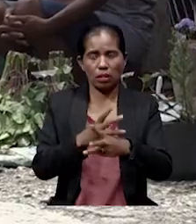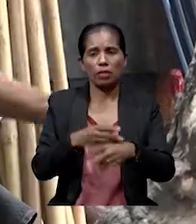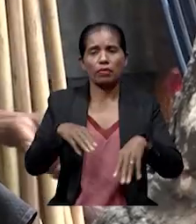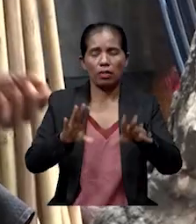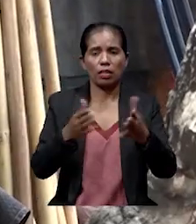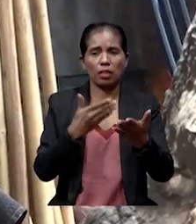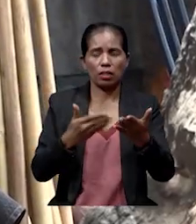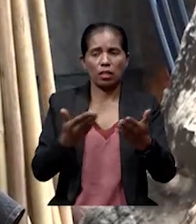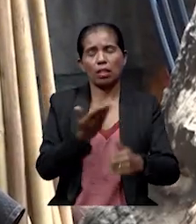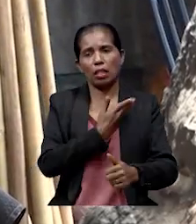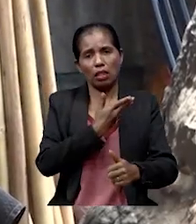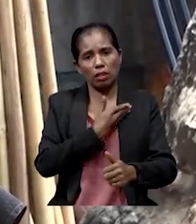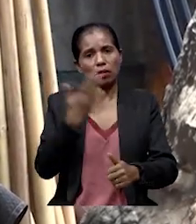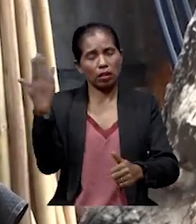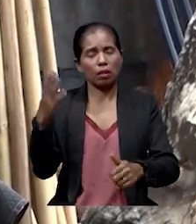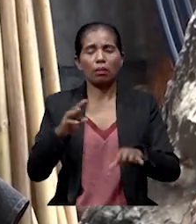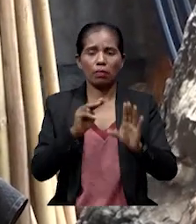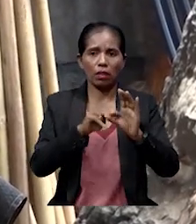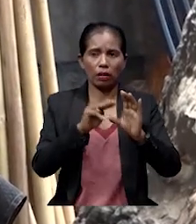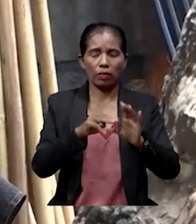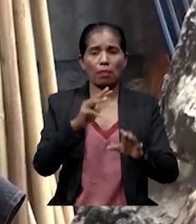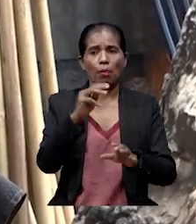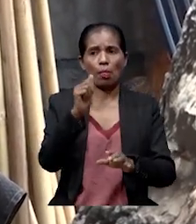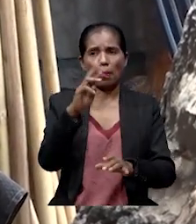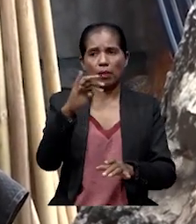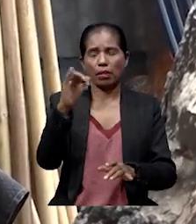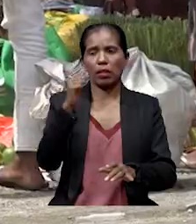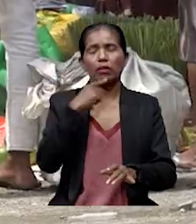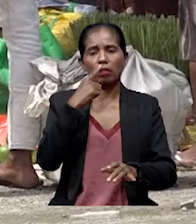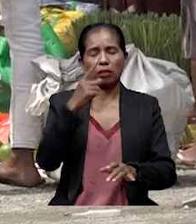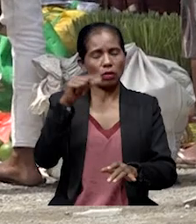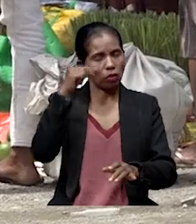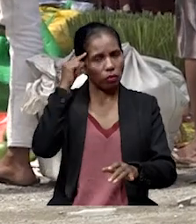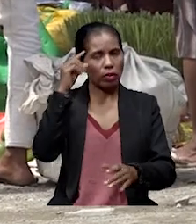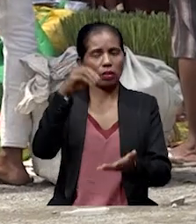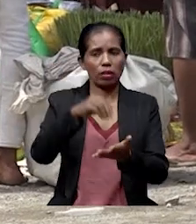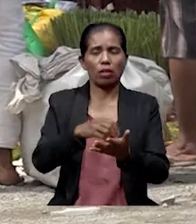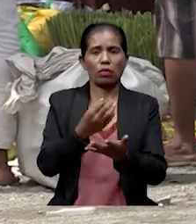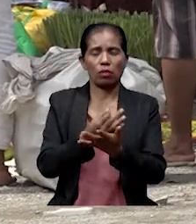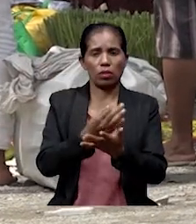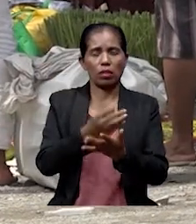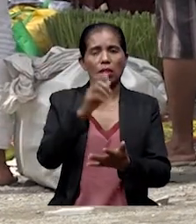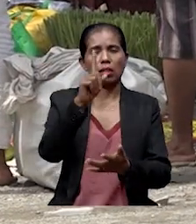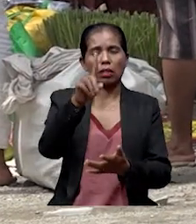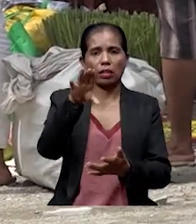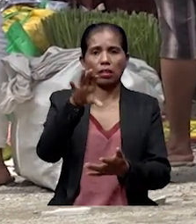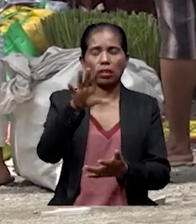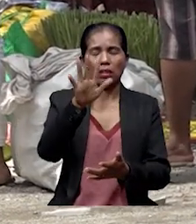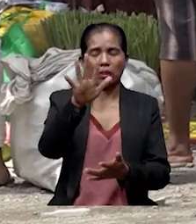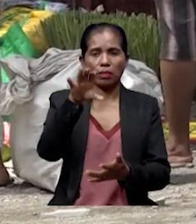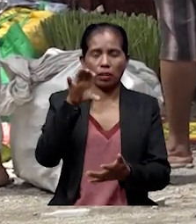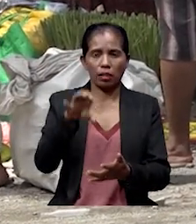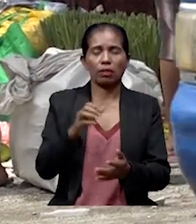sai makash e ha mercado. Nune Mariano Asanami Suzere, atu governo aloca dólar atus lima ba cada família rodi